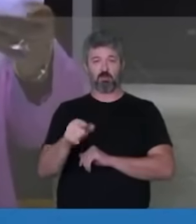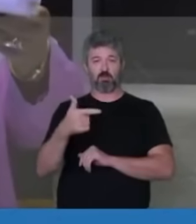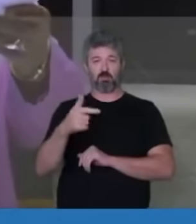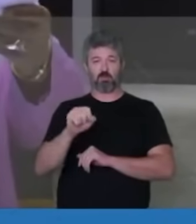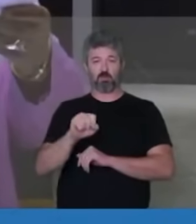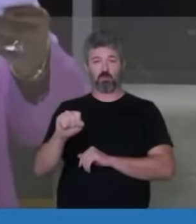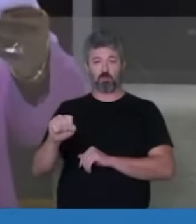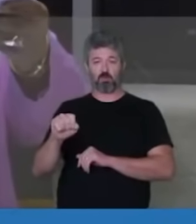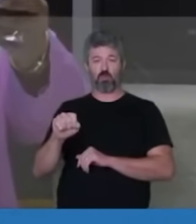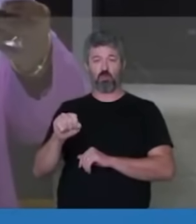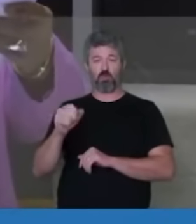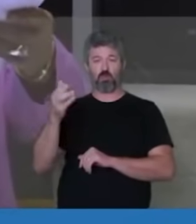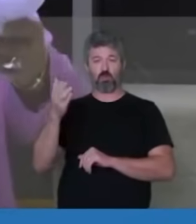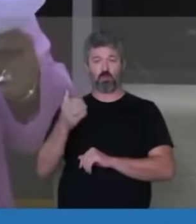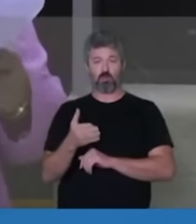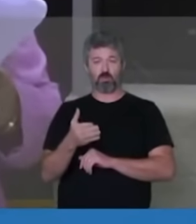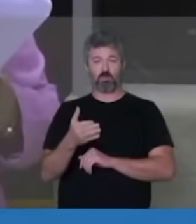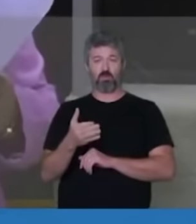de